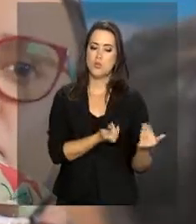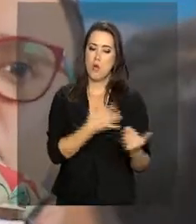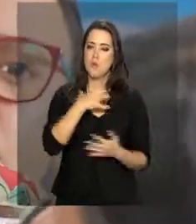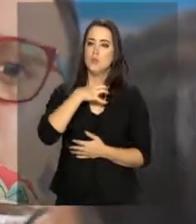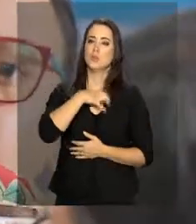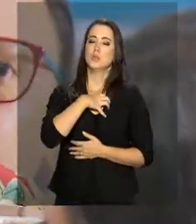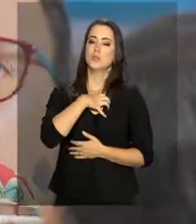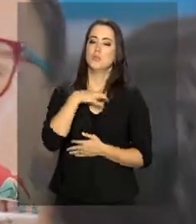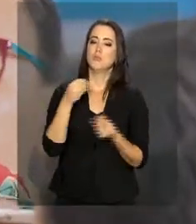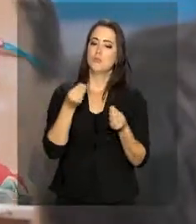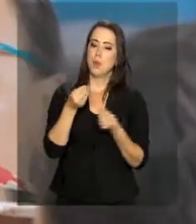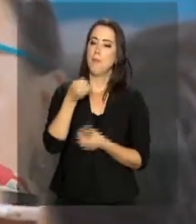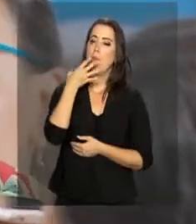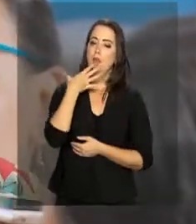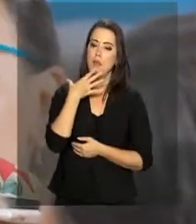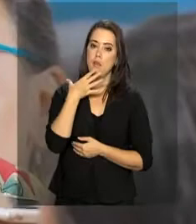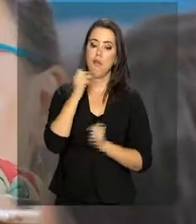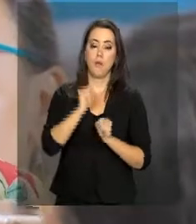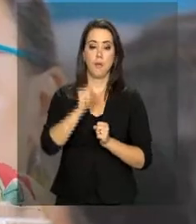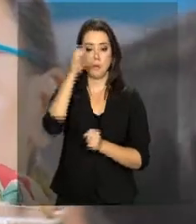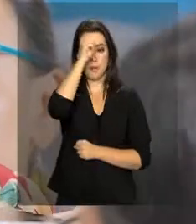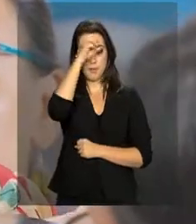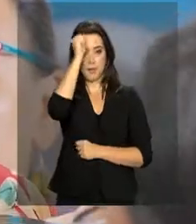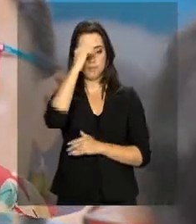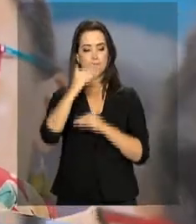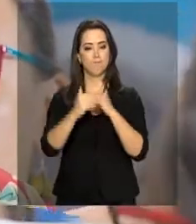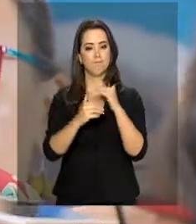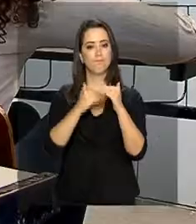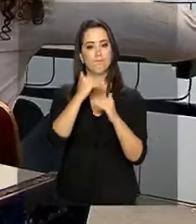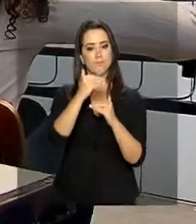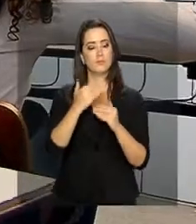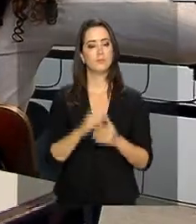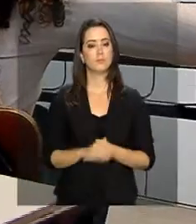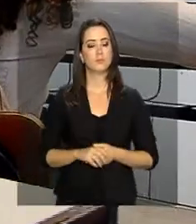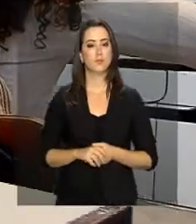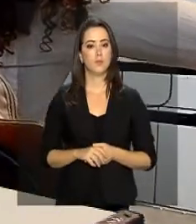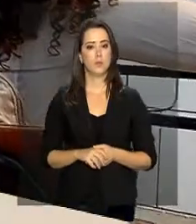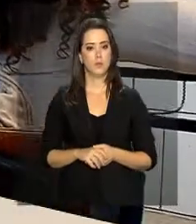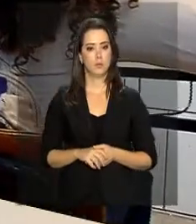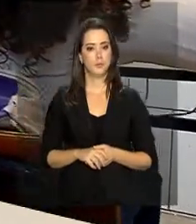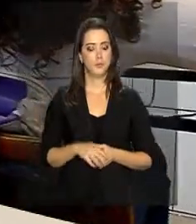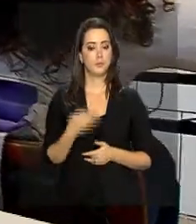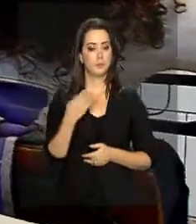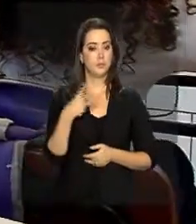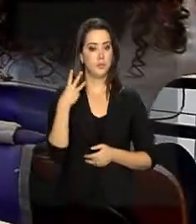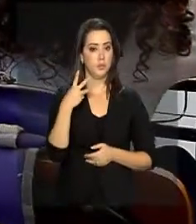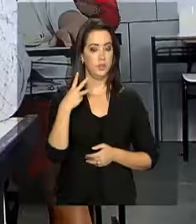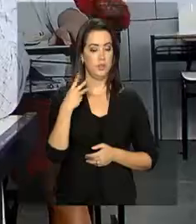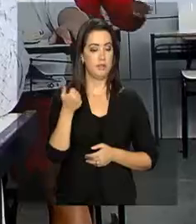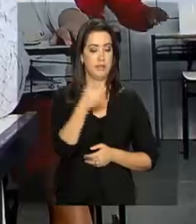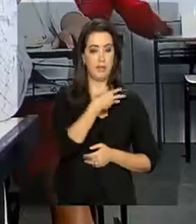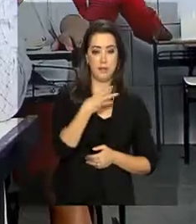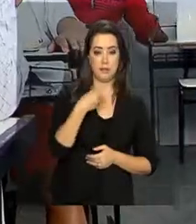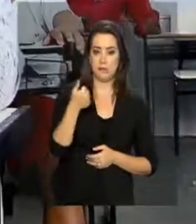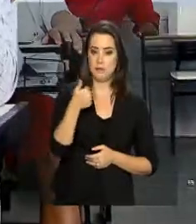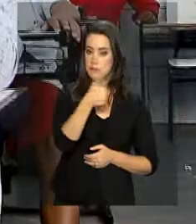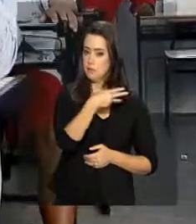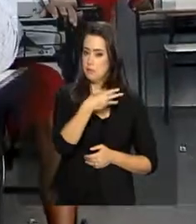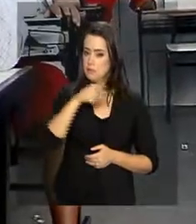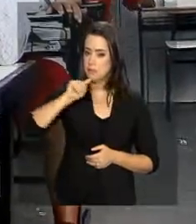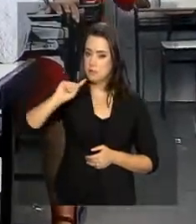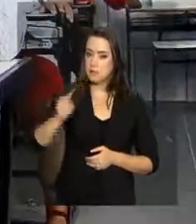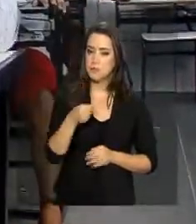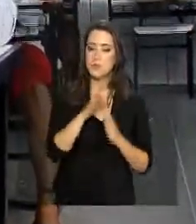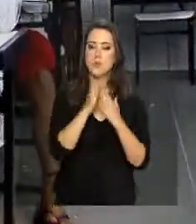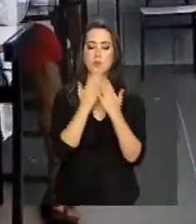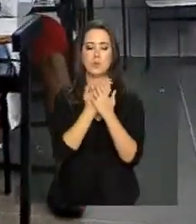que ele desenvolva ações de protagonismo 13 mil escolas consideradas vulneráveis vão receber 360